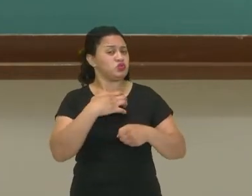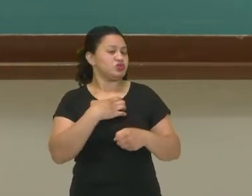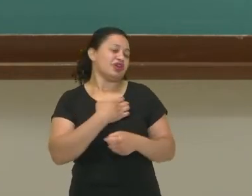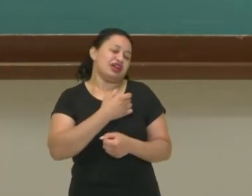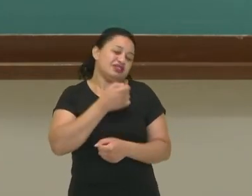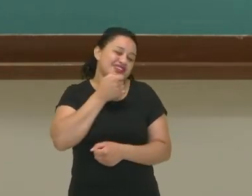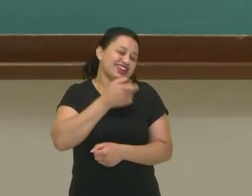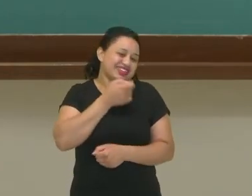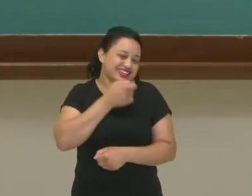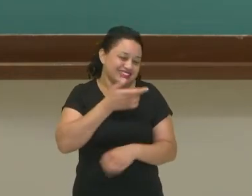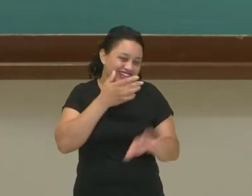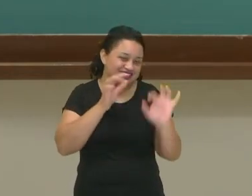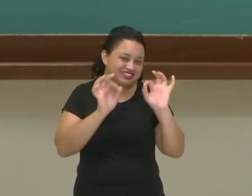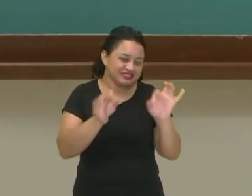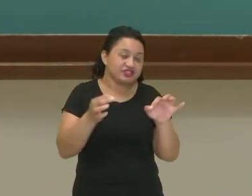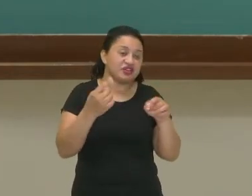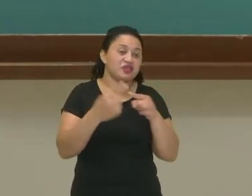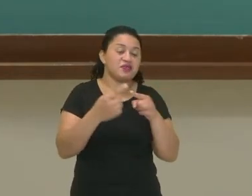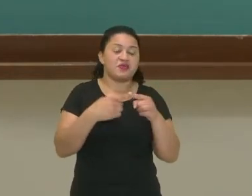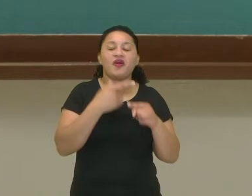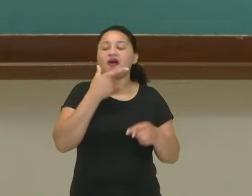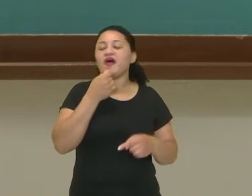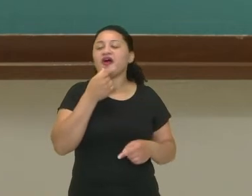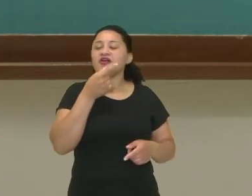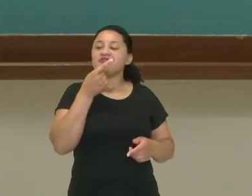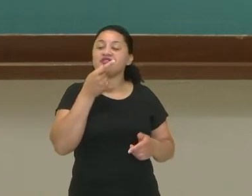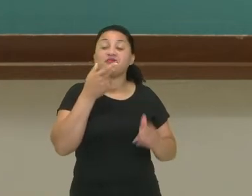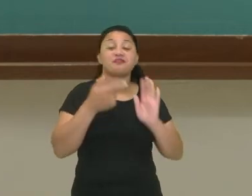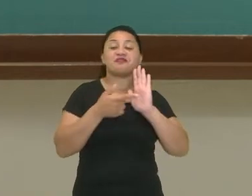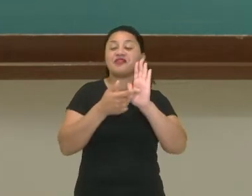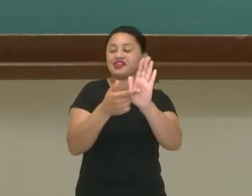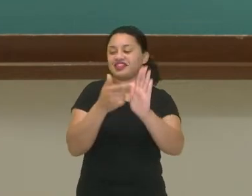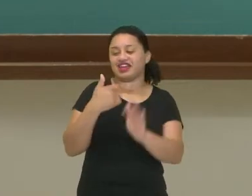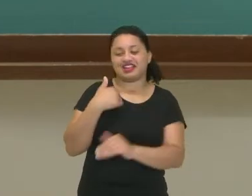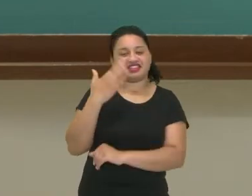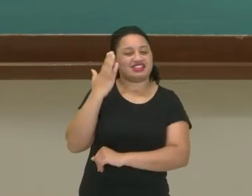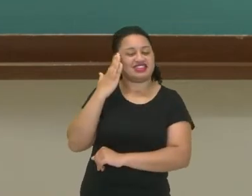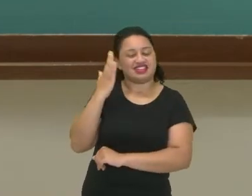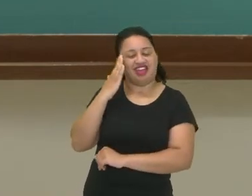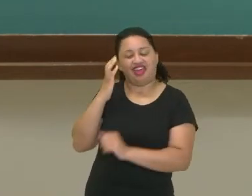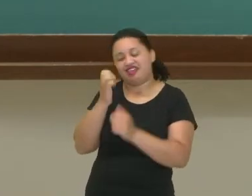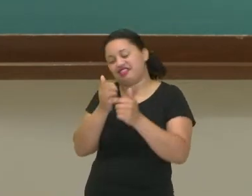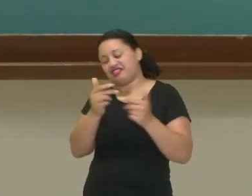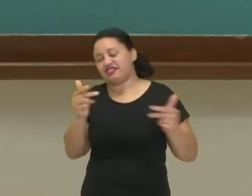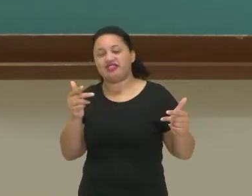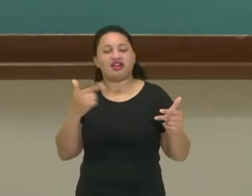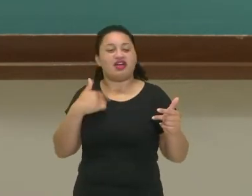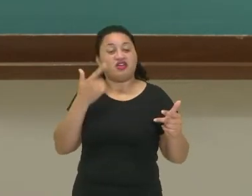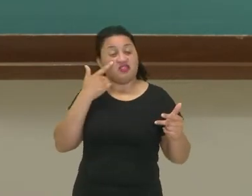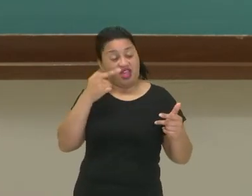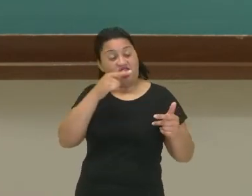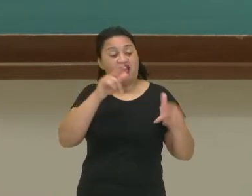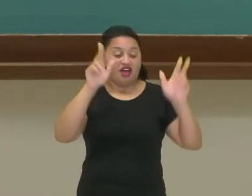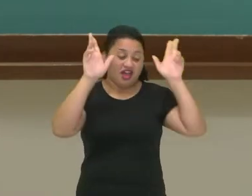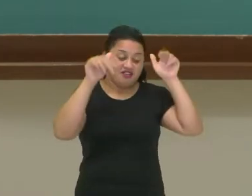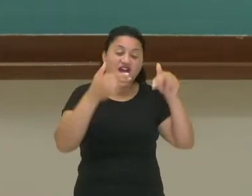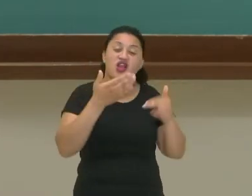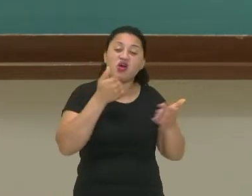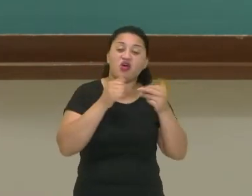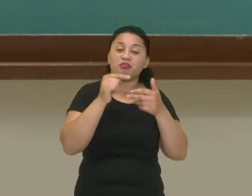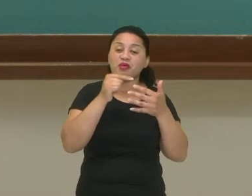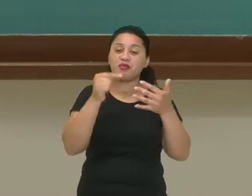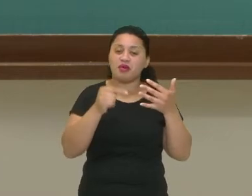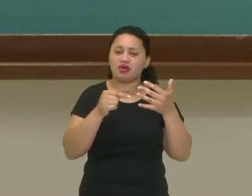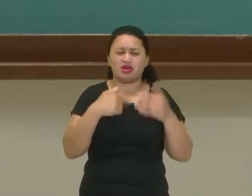humorística. O rapaz querendo mostrar ali, ó, eu sei das coisas, veja o que ele come. Enquanto isso, o